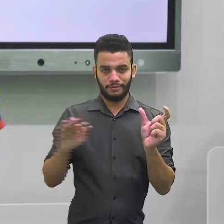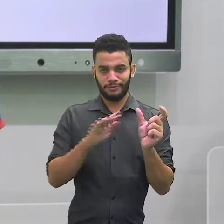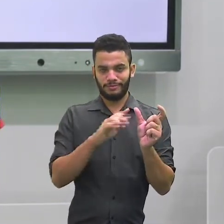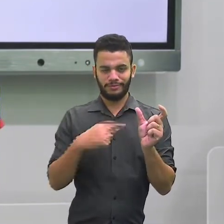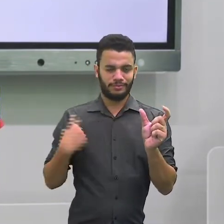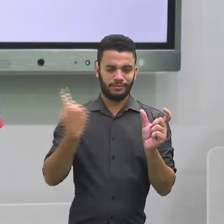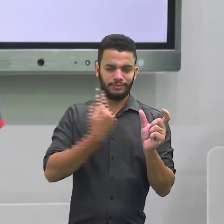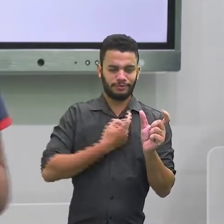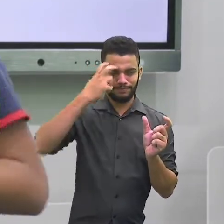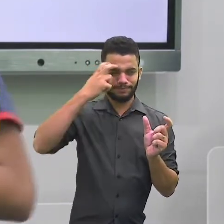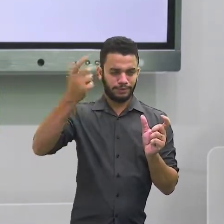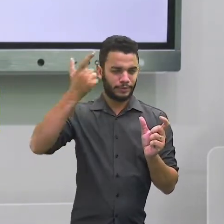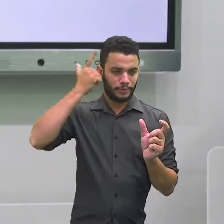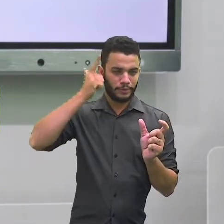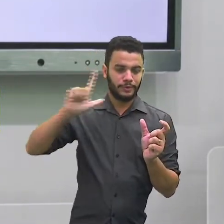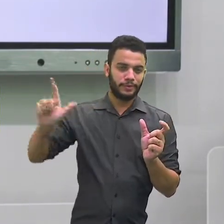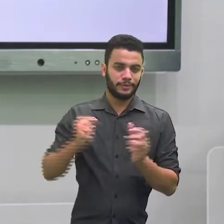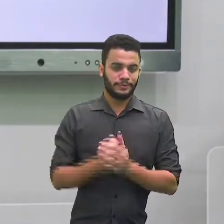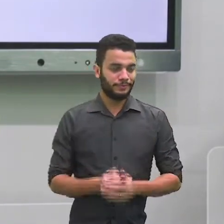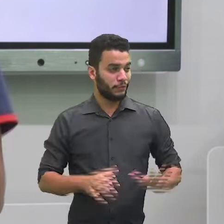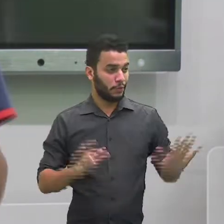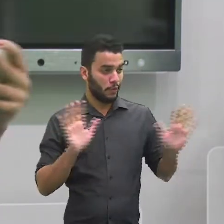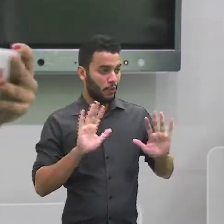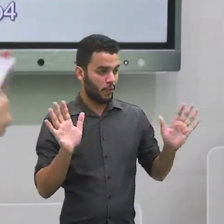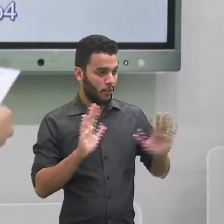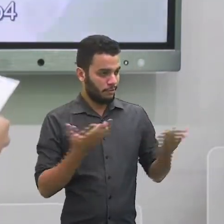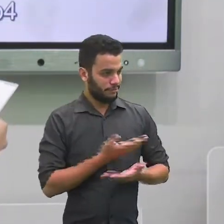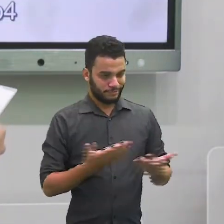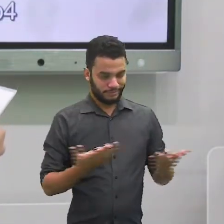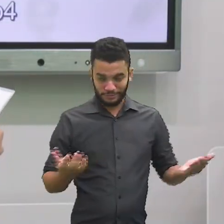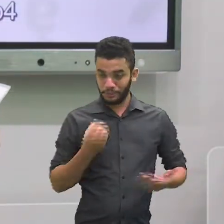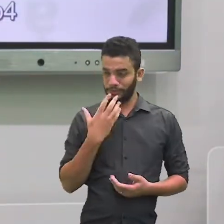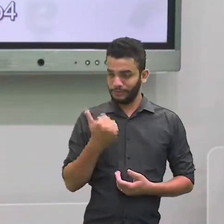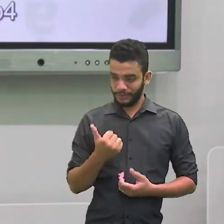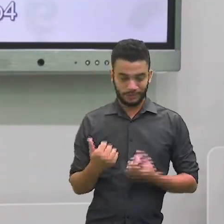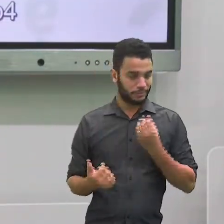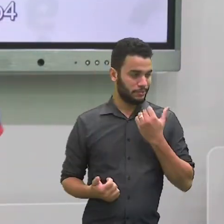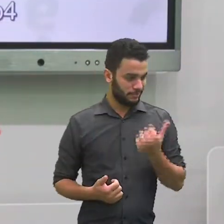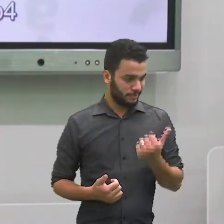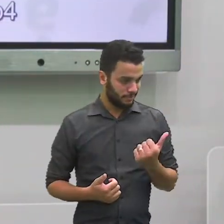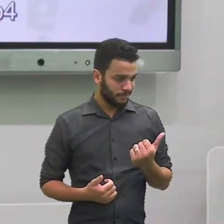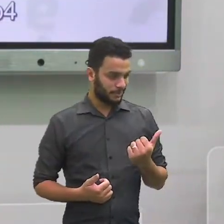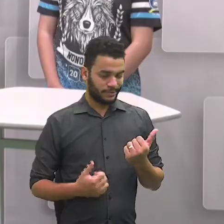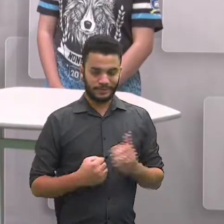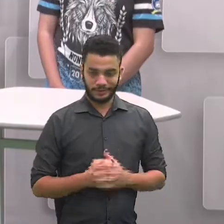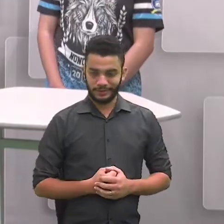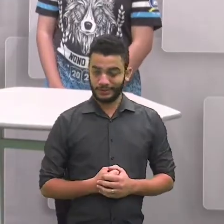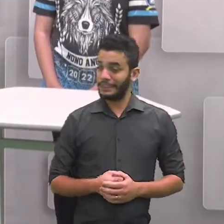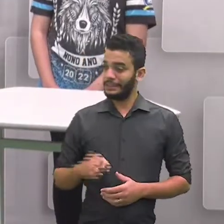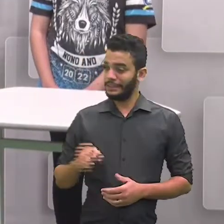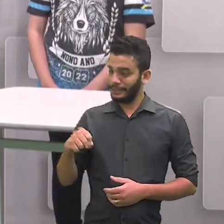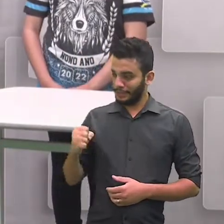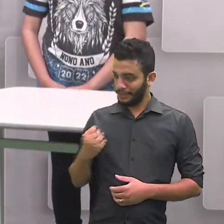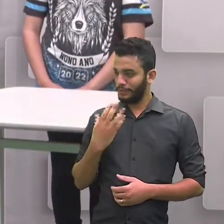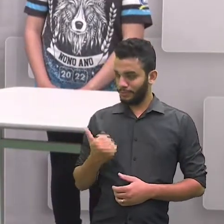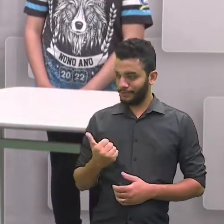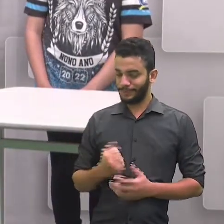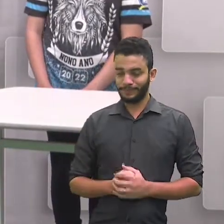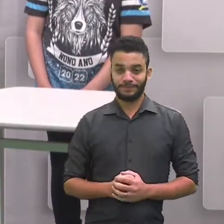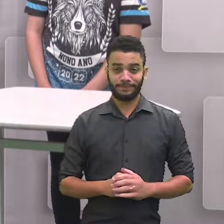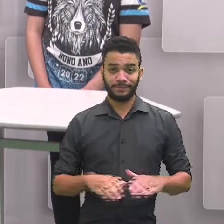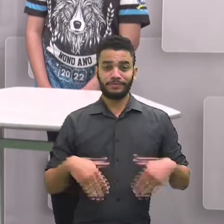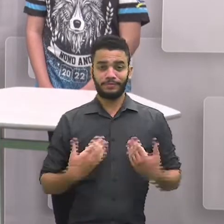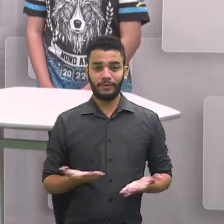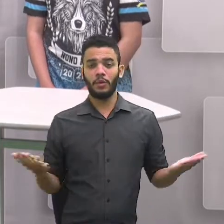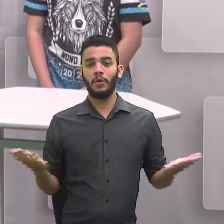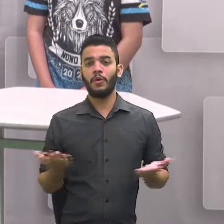tira de letra. Oi meninas! Oi, oi! Tudo bem com vocês? Tudo! Então gente,